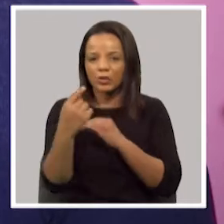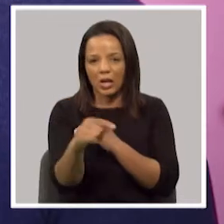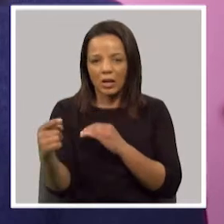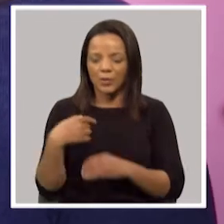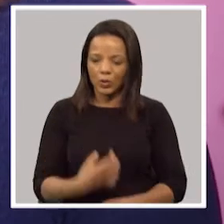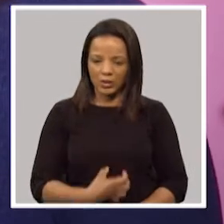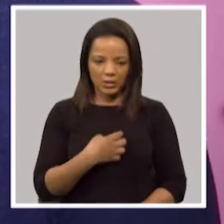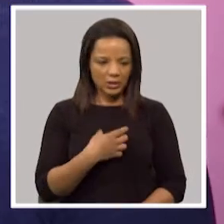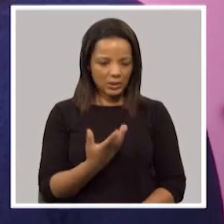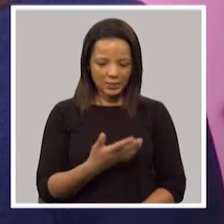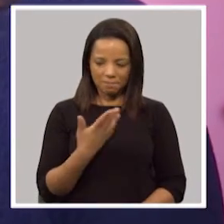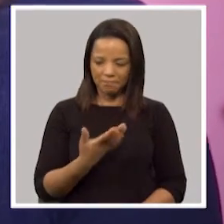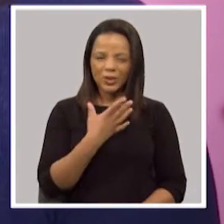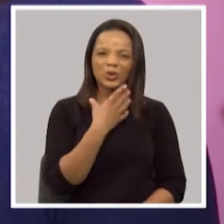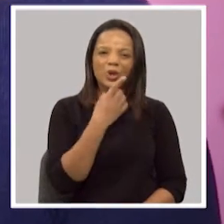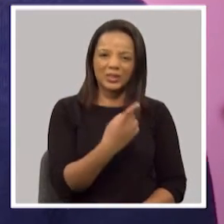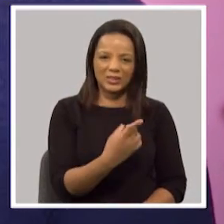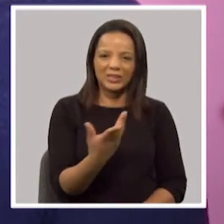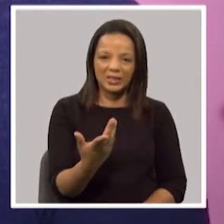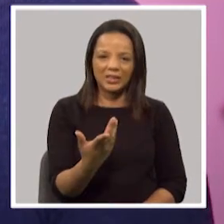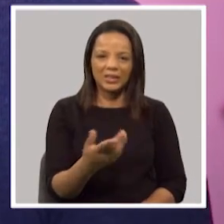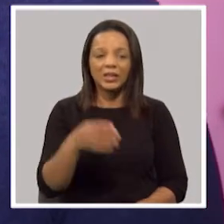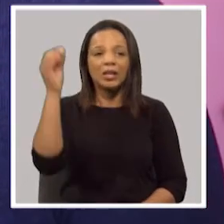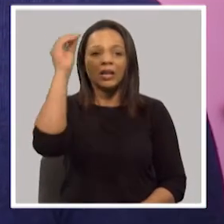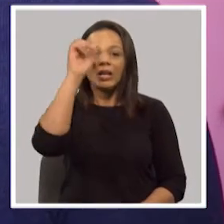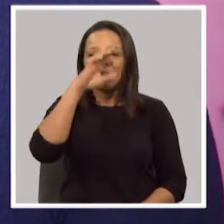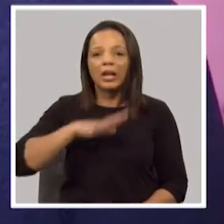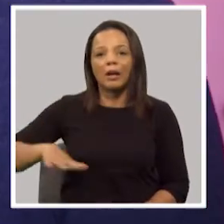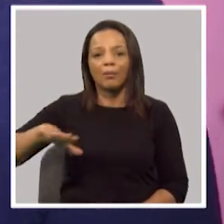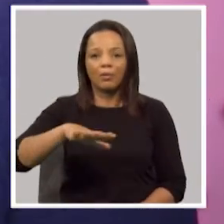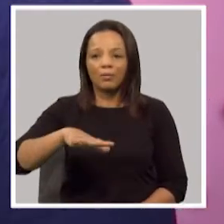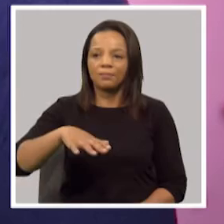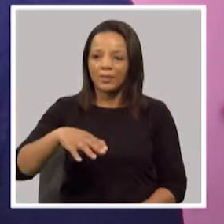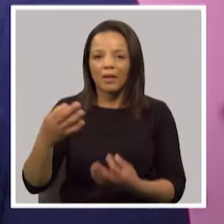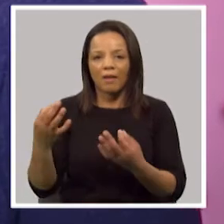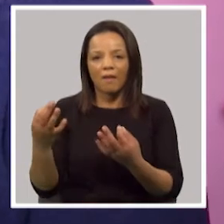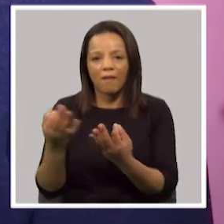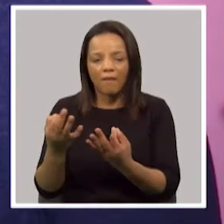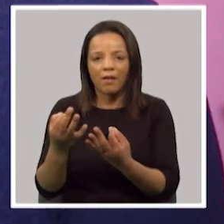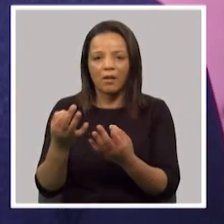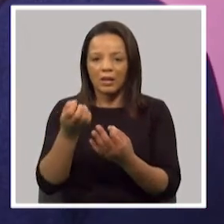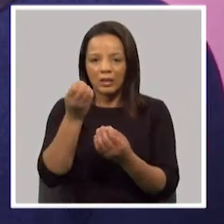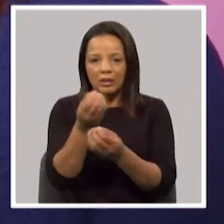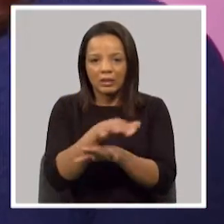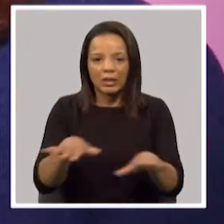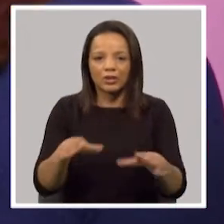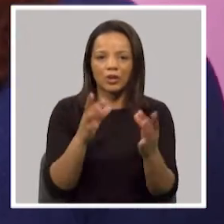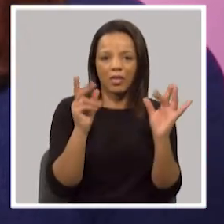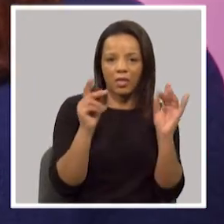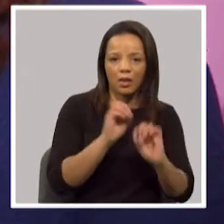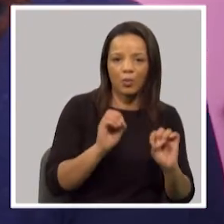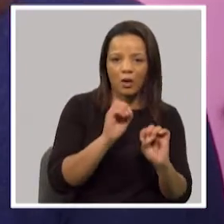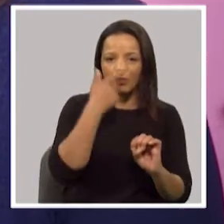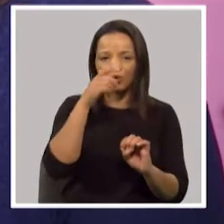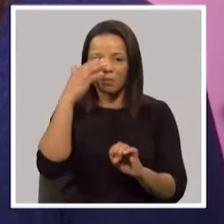silêncio e sentia-me muitas vezes sozinha. Era um lugar no campo onde não havia crianças para brincar, eram pessoas mais